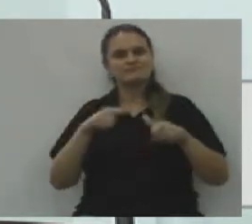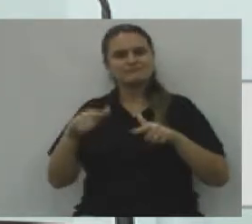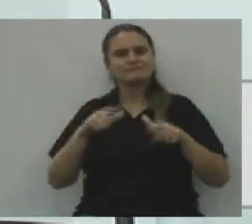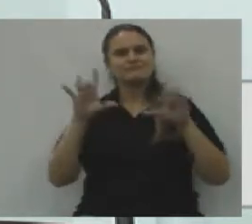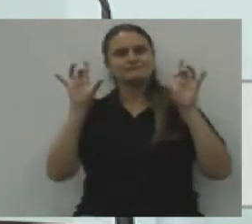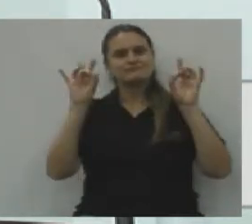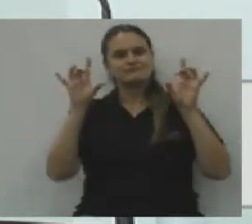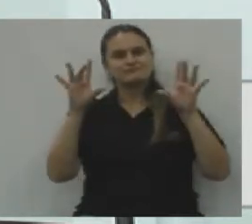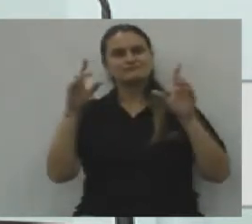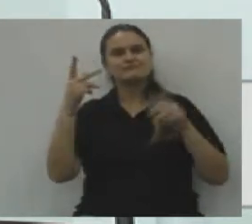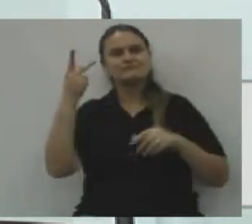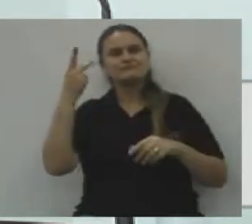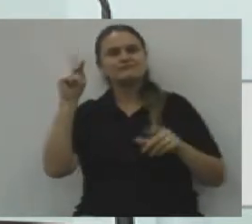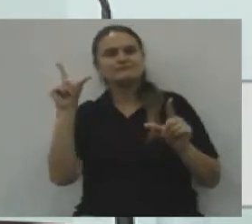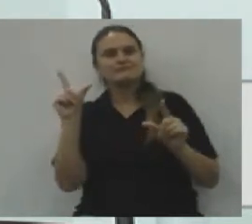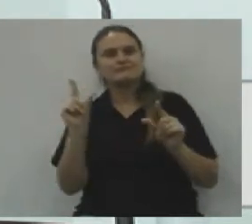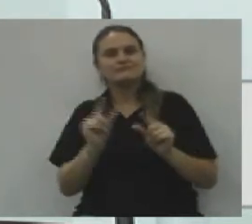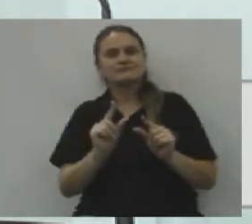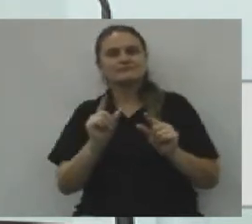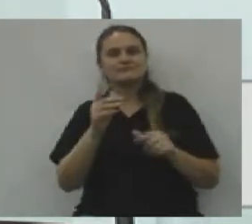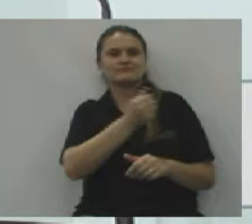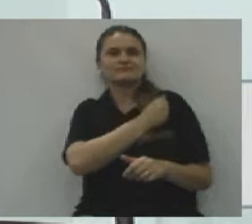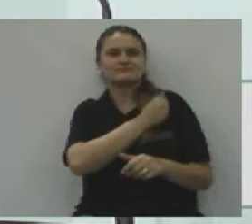no combate à evasão escolar.